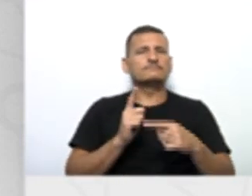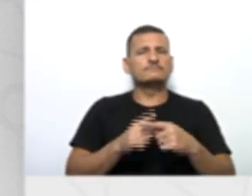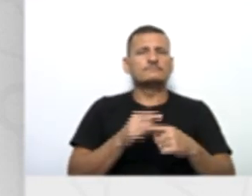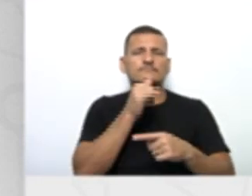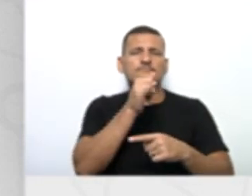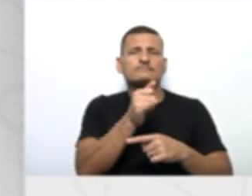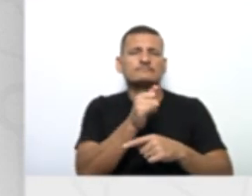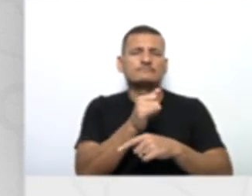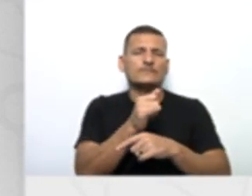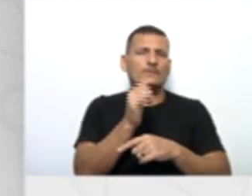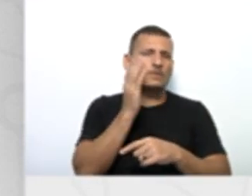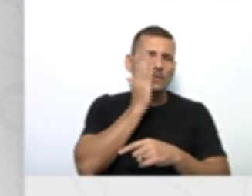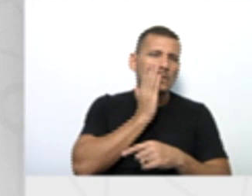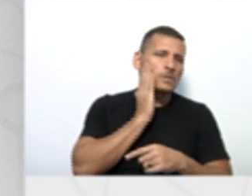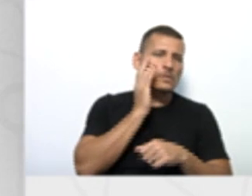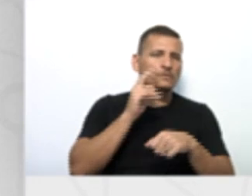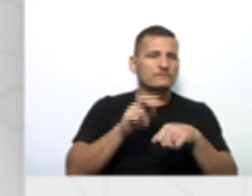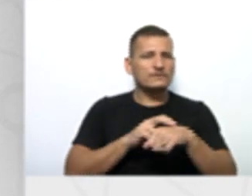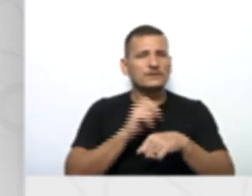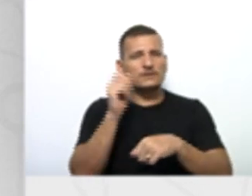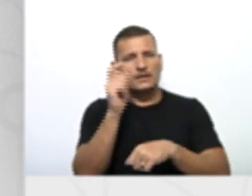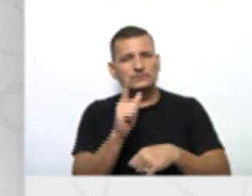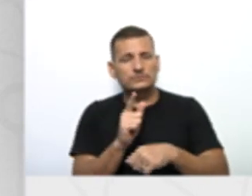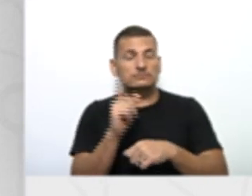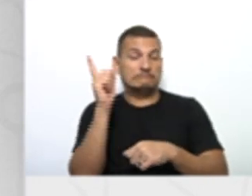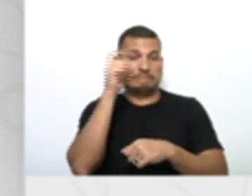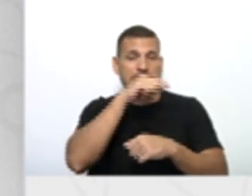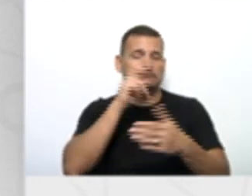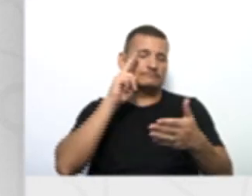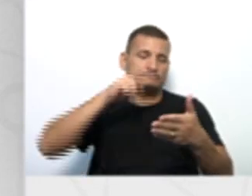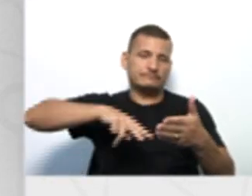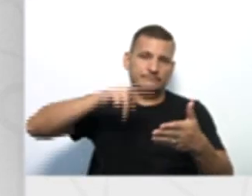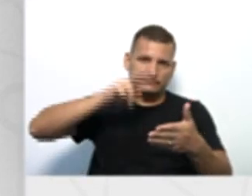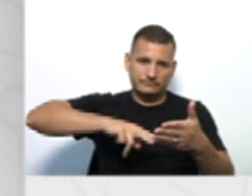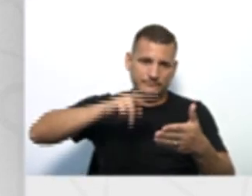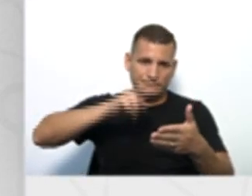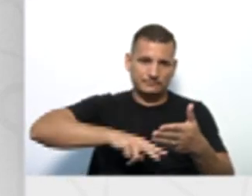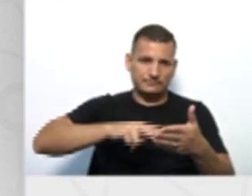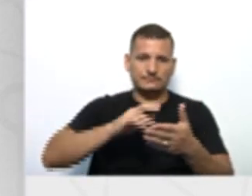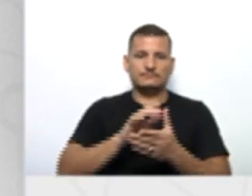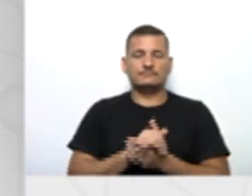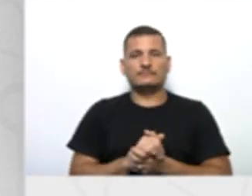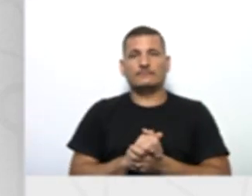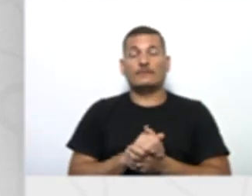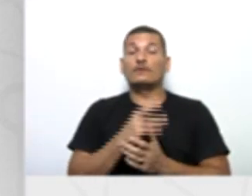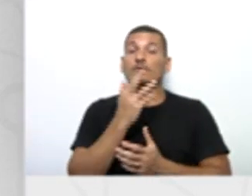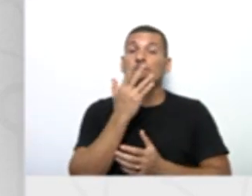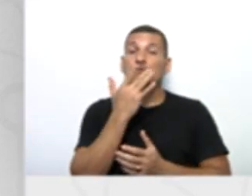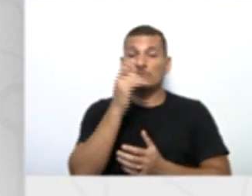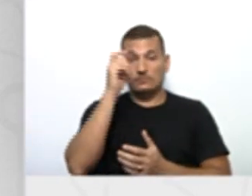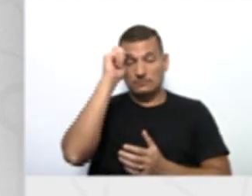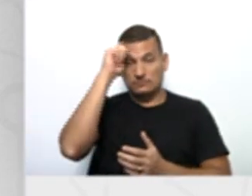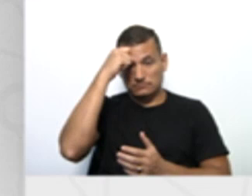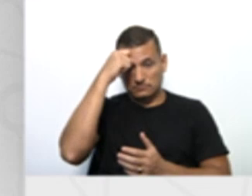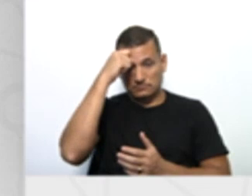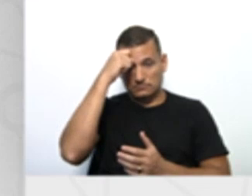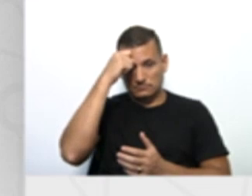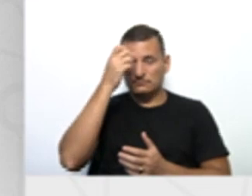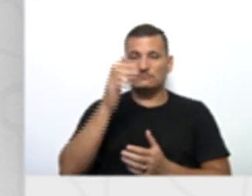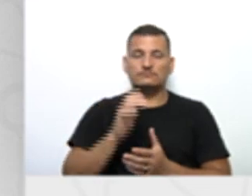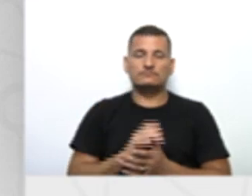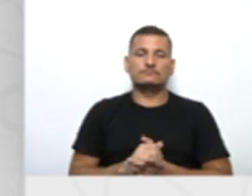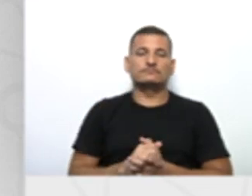azul, vai ficar mais difícil identificar o conteúdo do fundo, né? E a cor é preta, para ver justamente esse contraste como você está